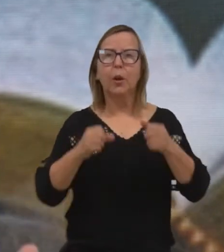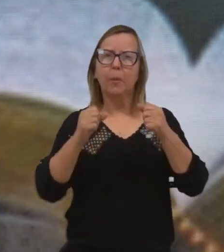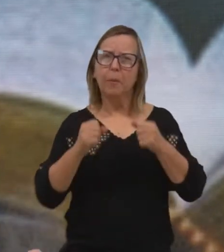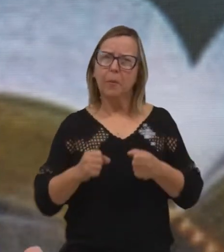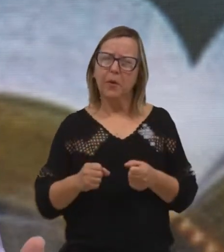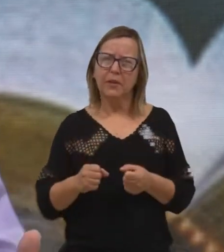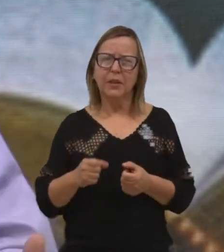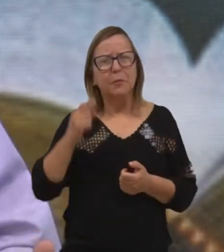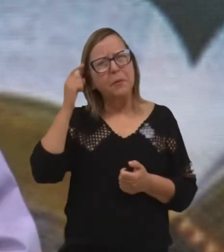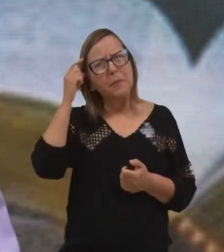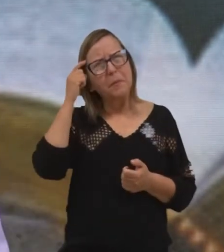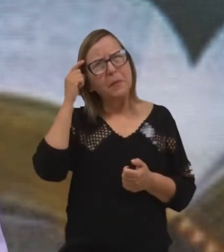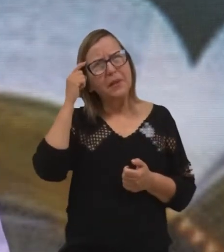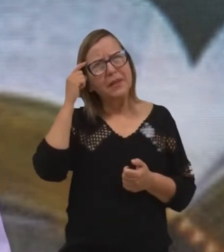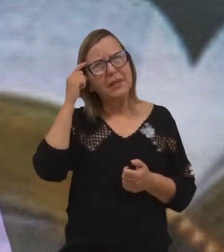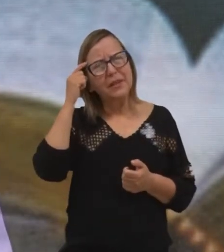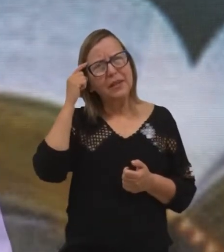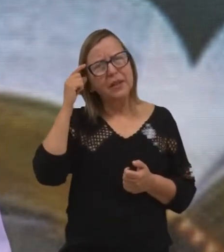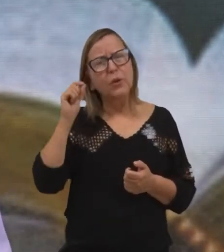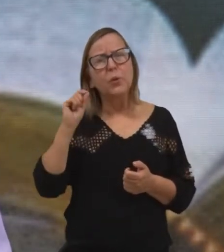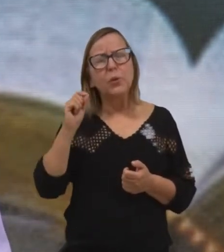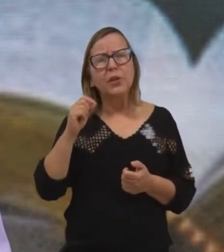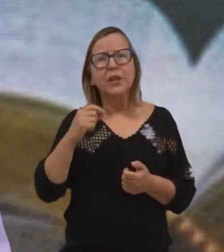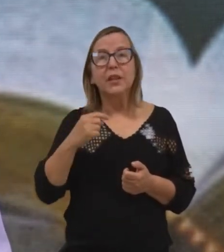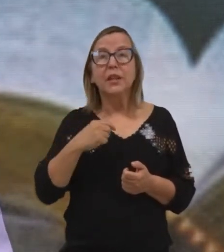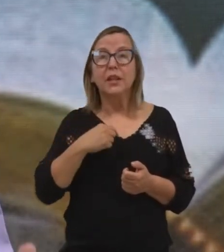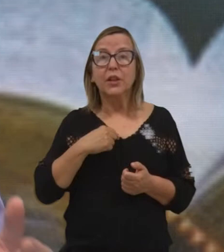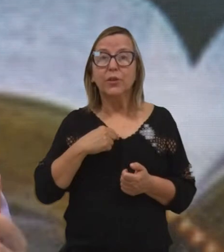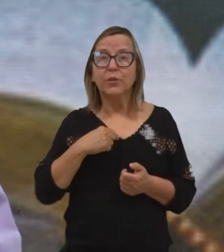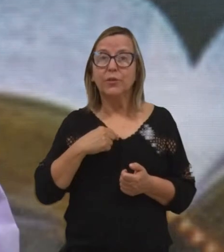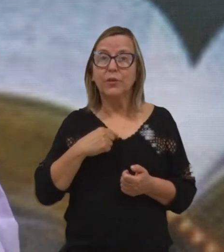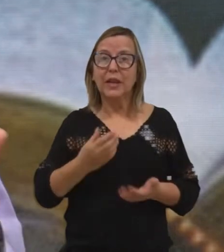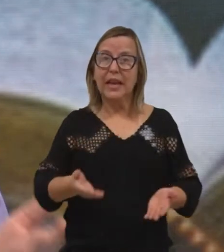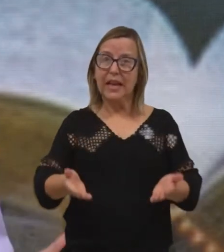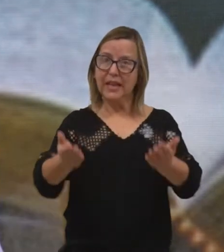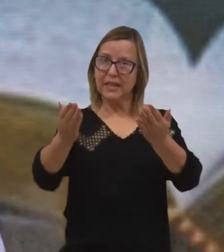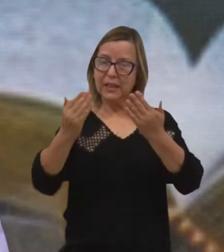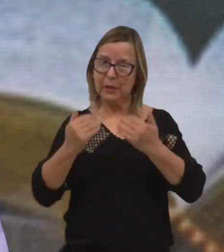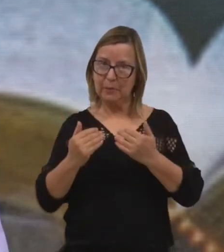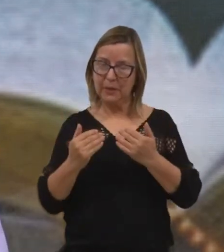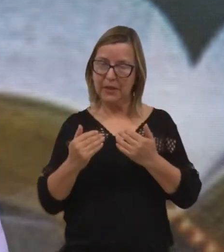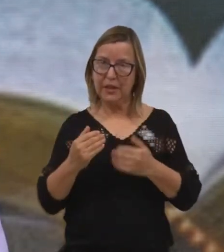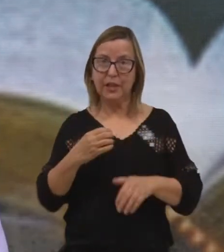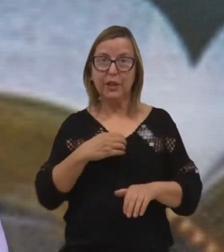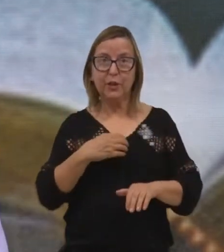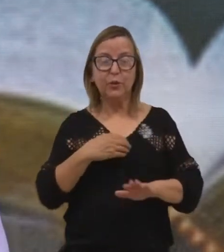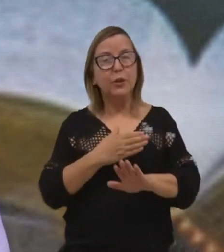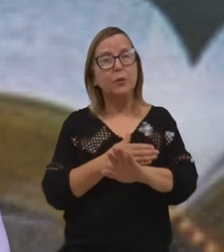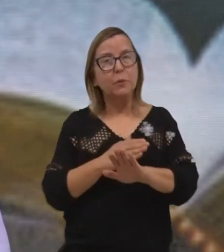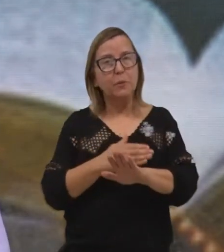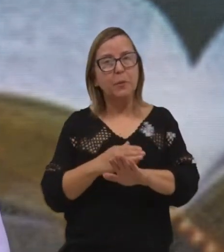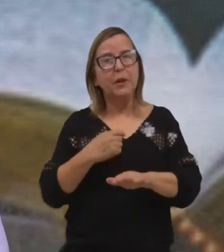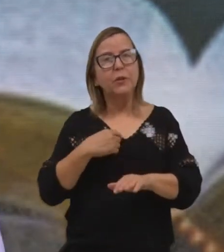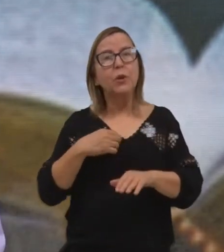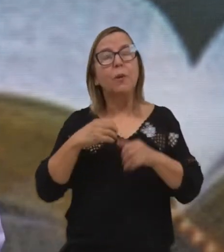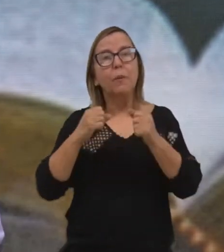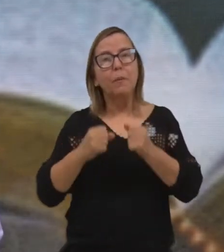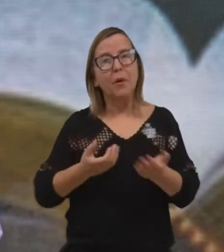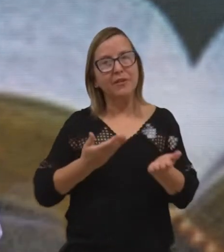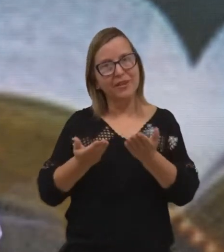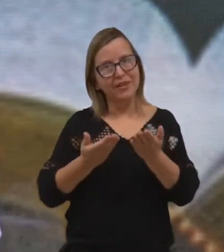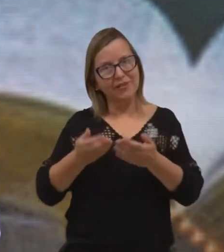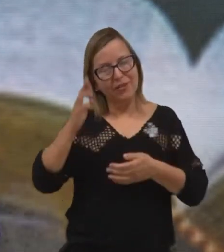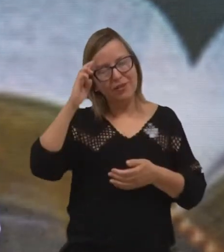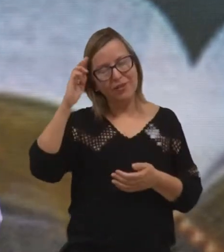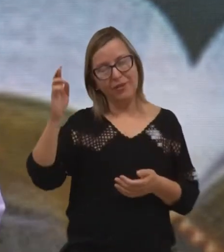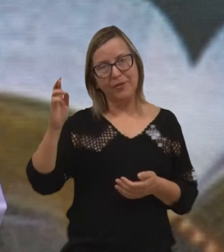eu tenho recebido que de uma maneira muito prática eu posso servir ao Senhor? Então agora eu